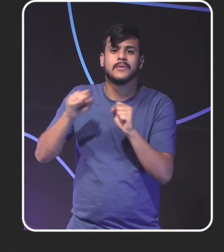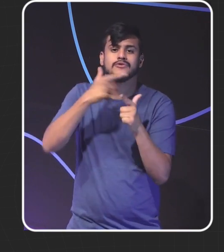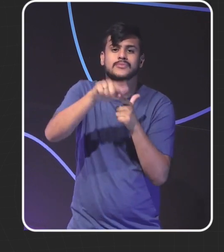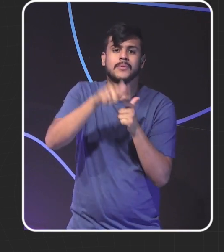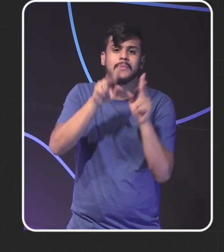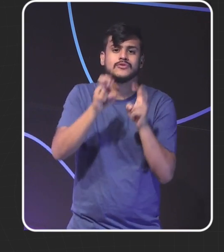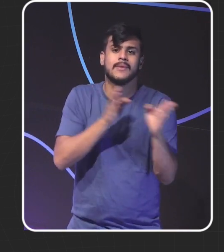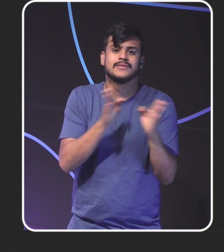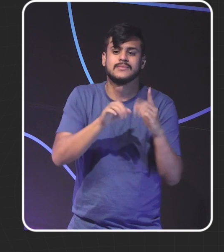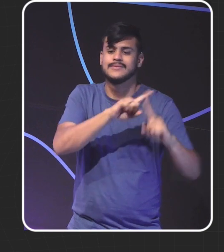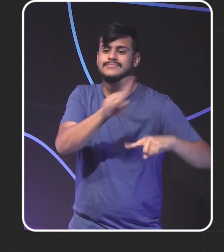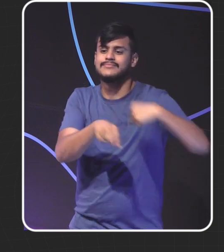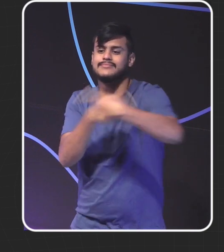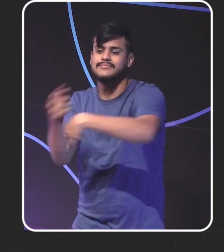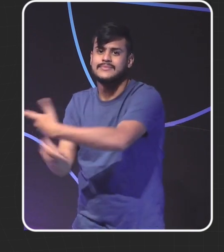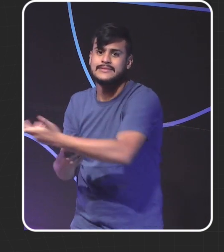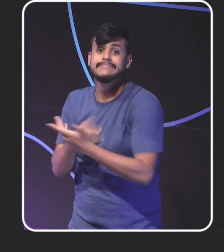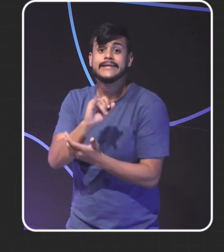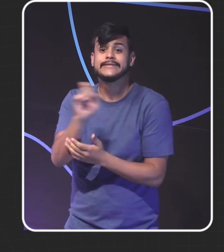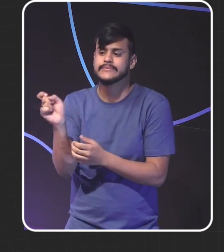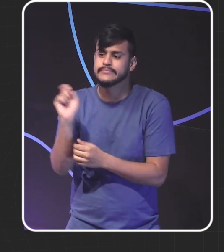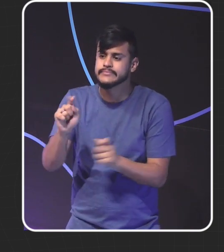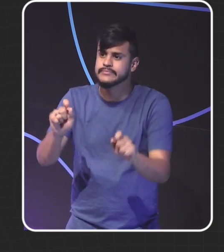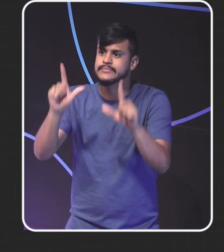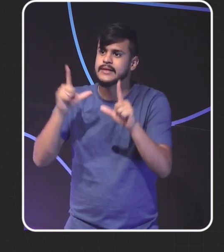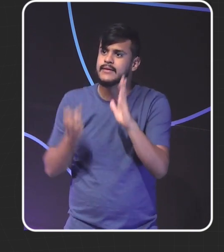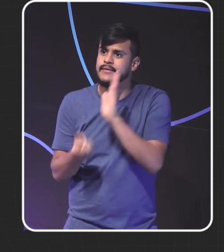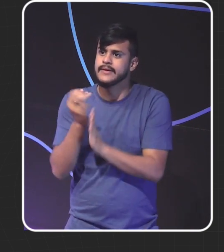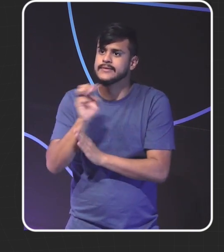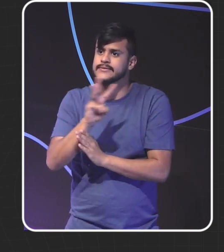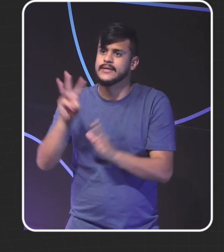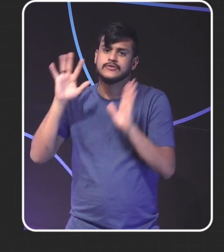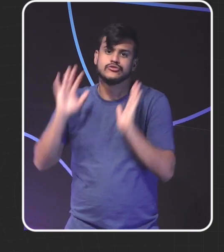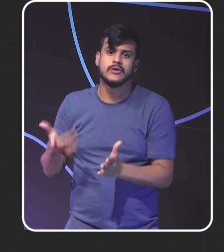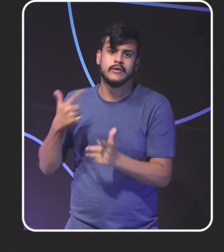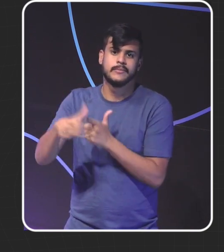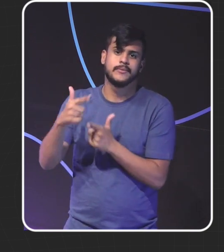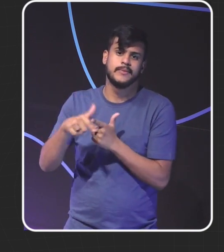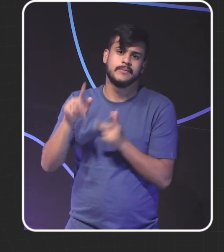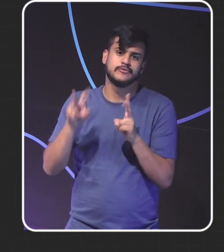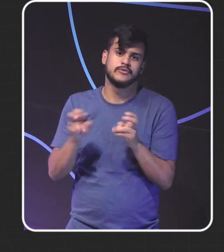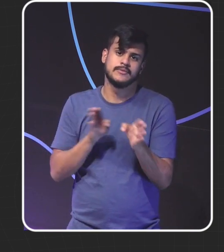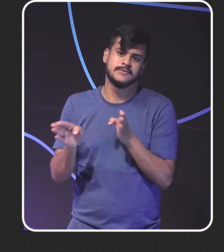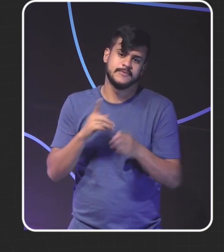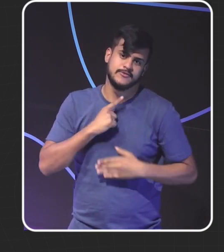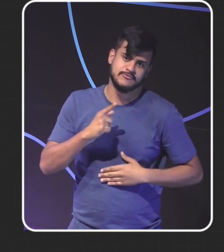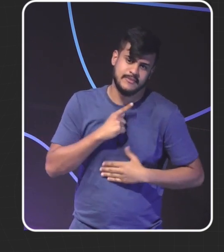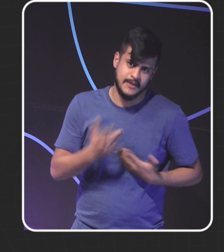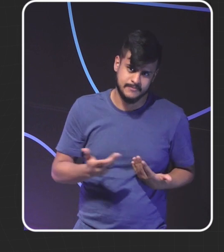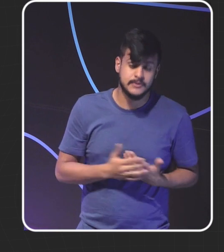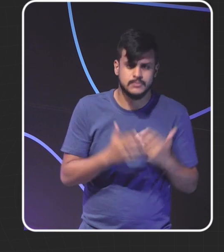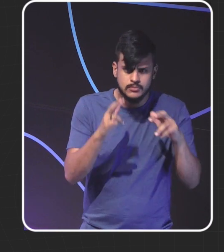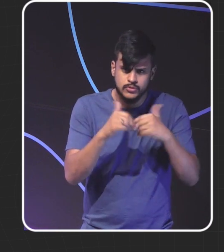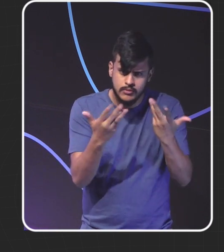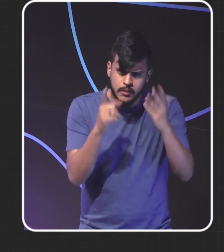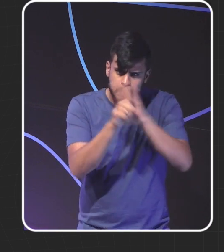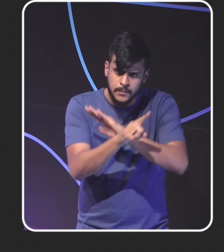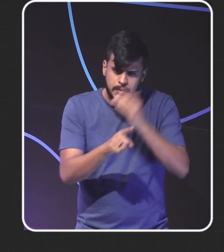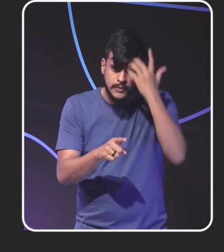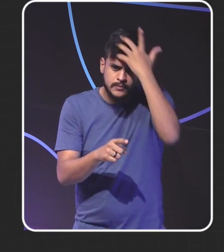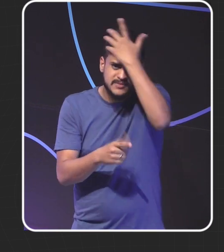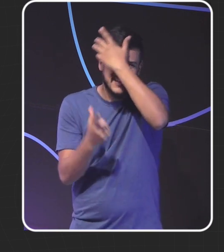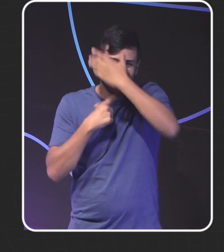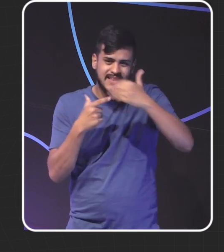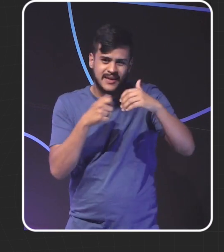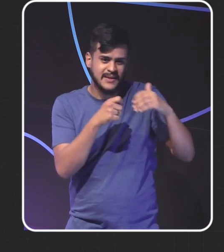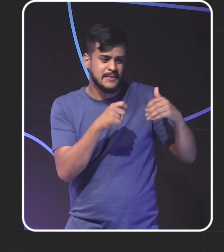Então, uma pessoa que entra nesse template, ela pode criar um site com problema de acessibilidade. E aí, por isso que eu queria te perguntar sobre esses bancos